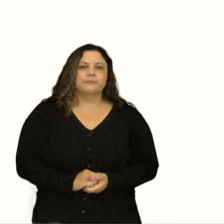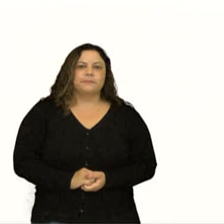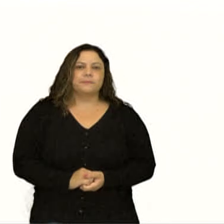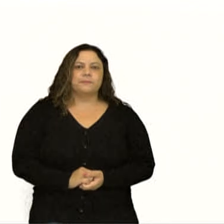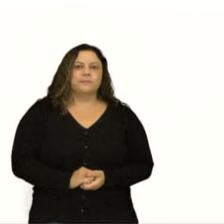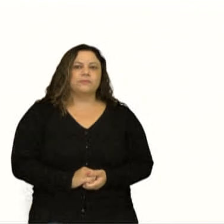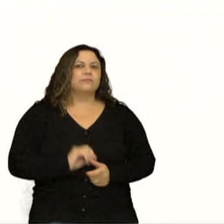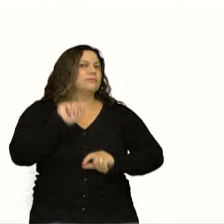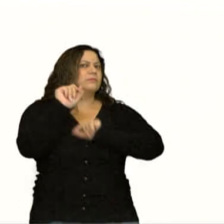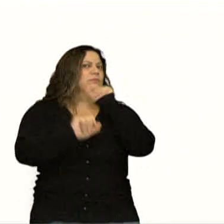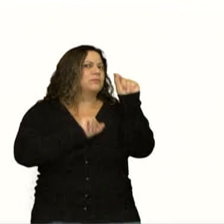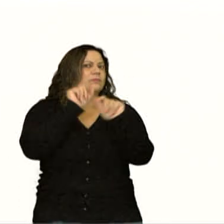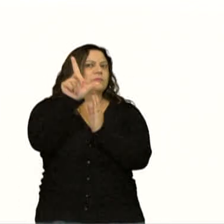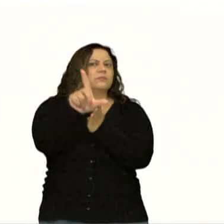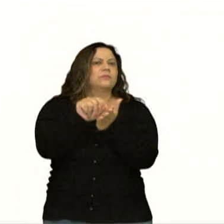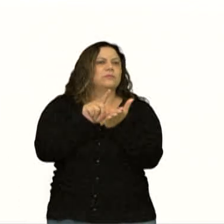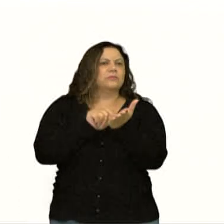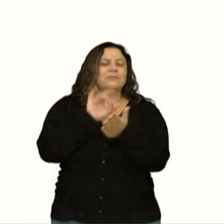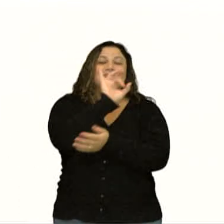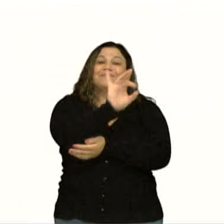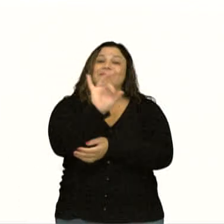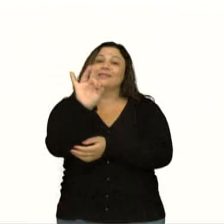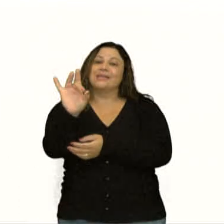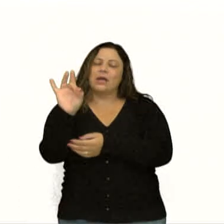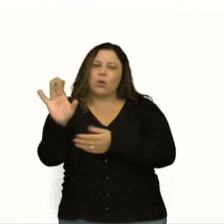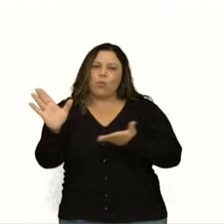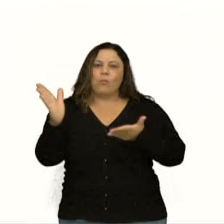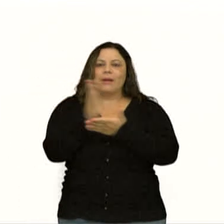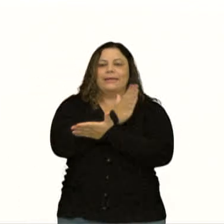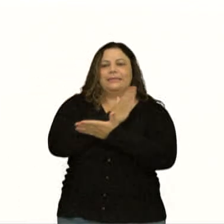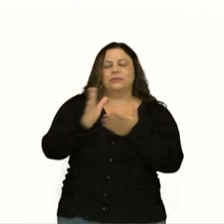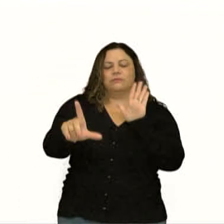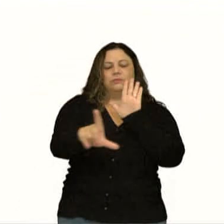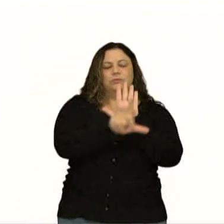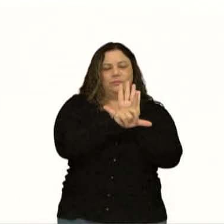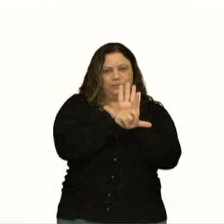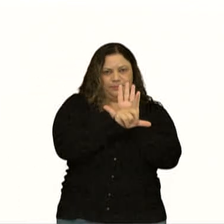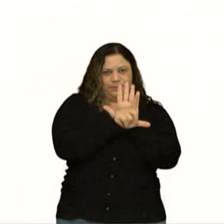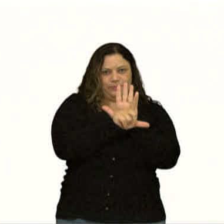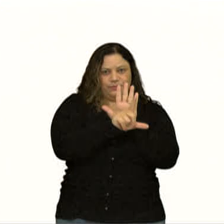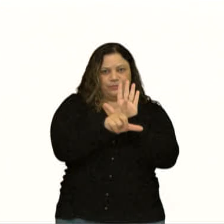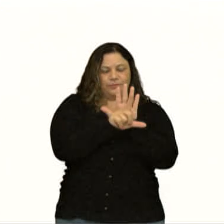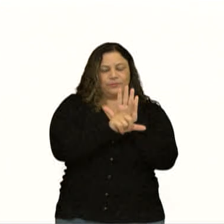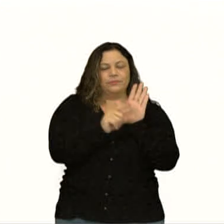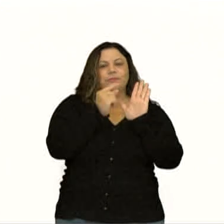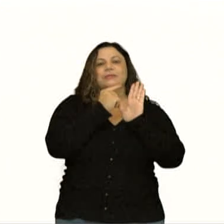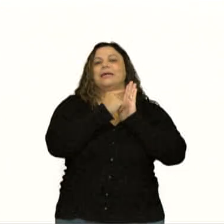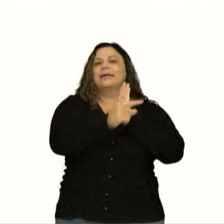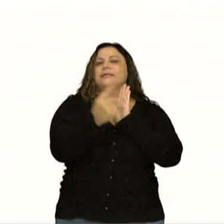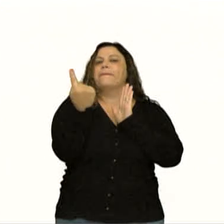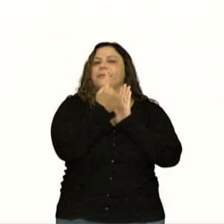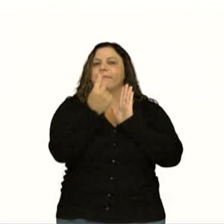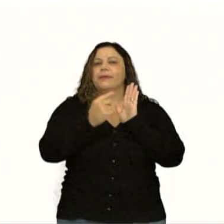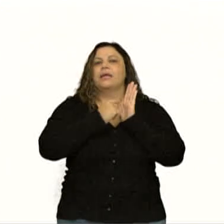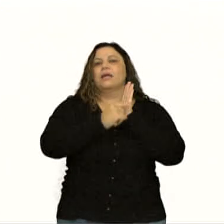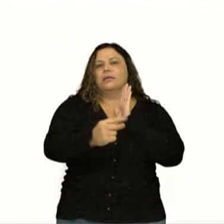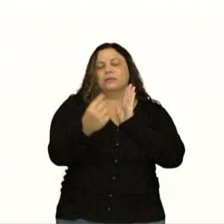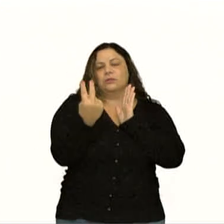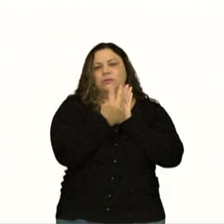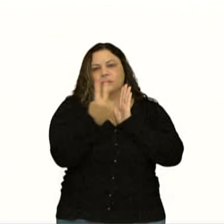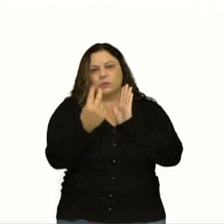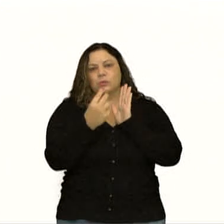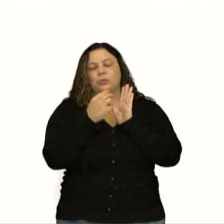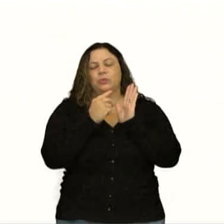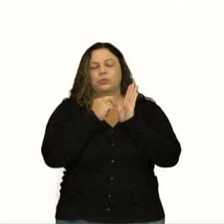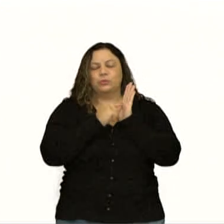Então, o que é o artigo? É cada uma das partes que divide uma lei. Então, um pedacinho lá, artigo 1º, artigo 2º, 3º, artigo... E